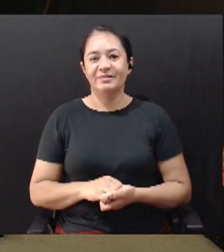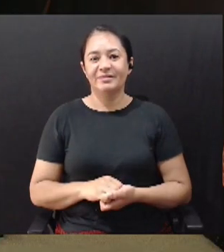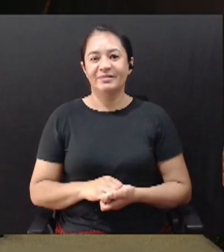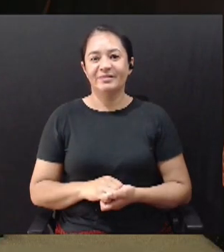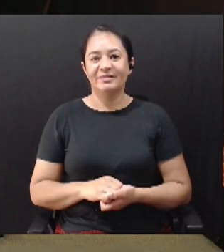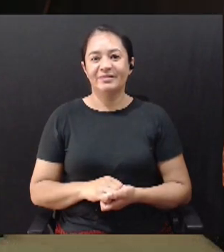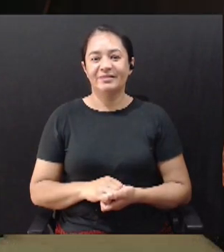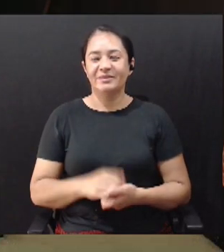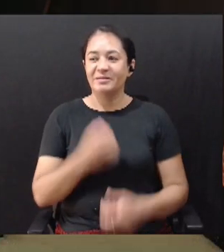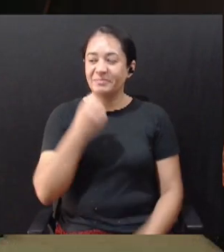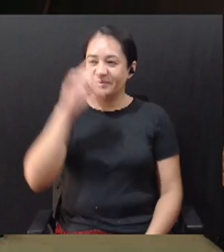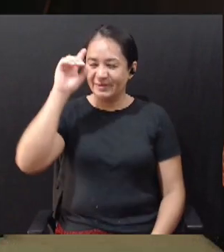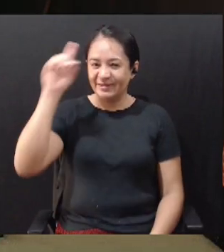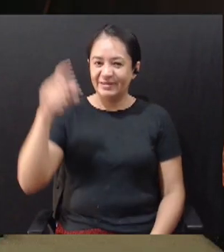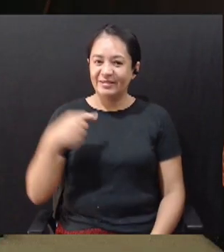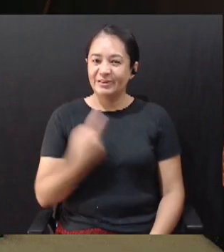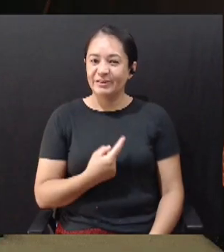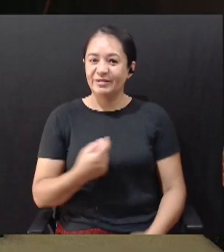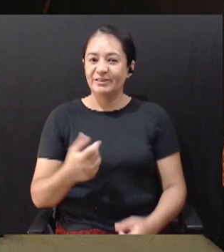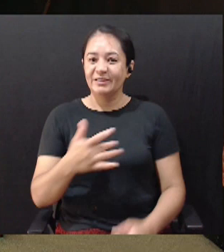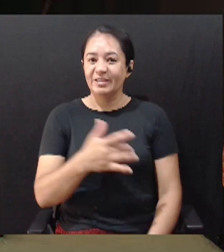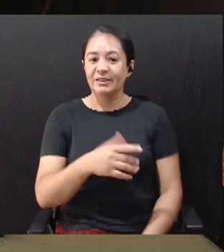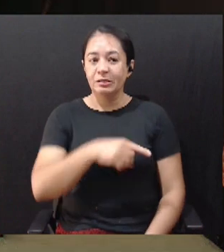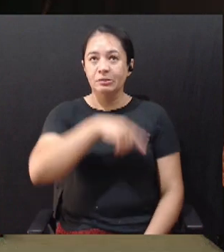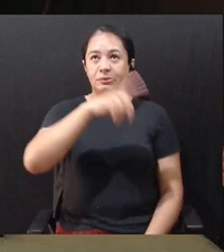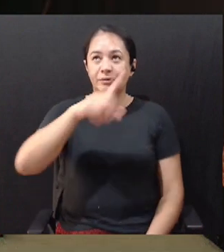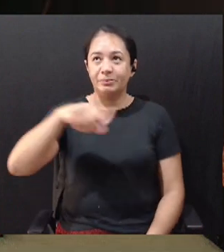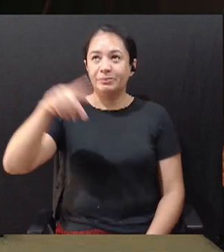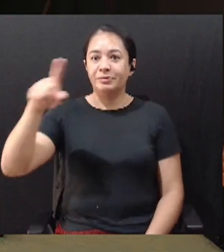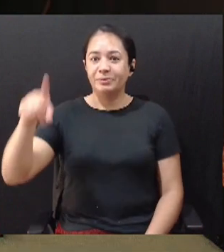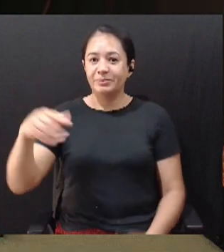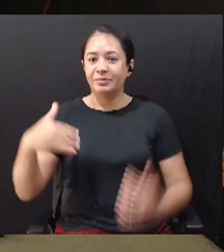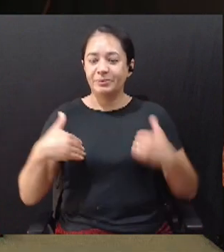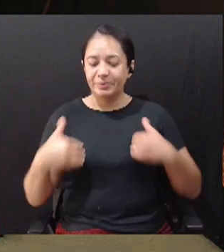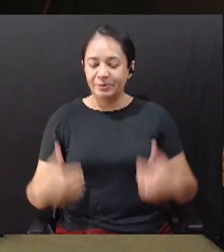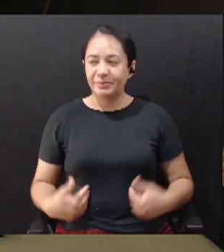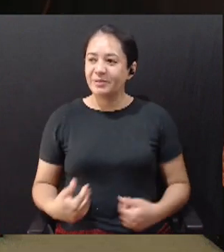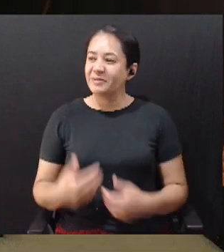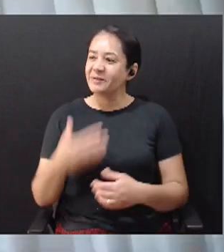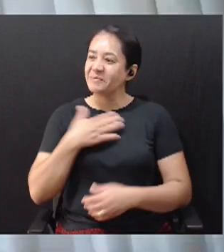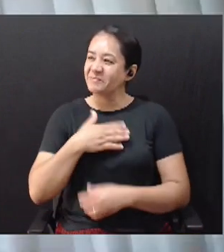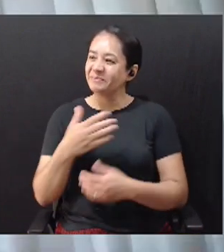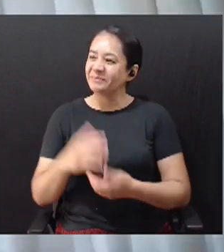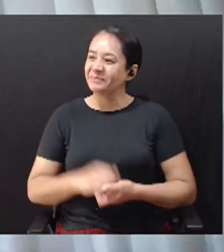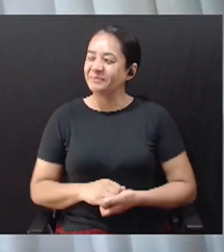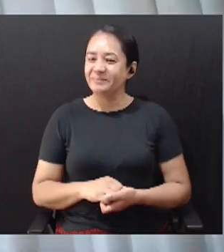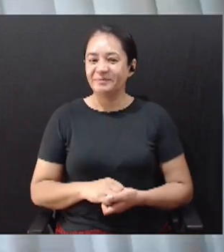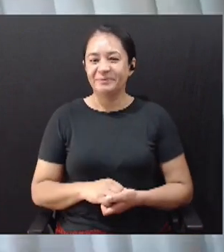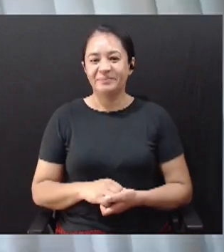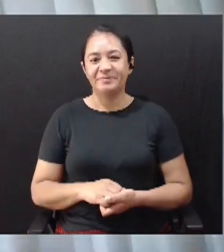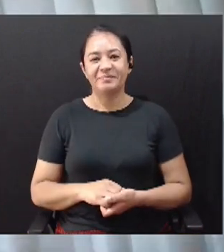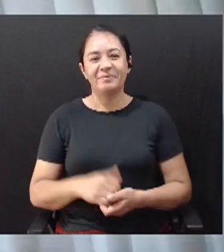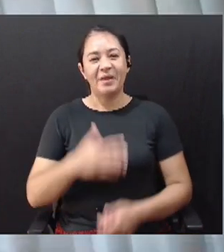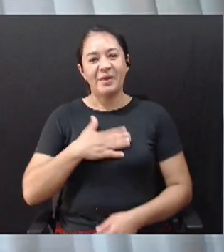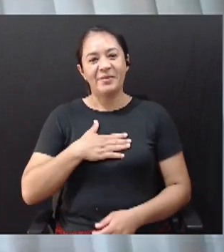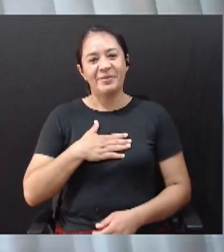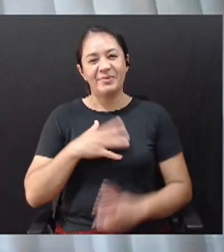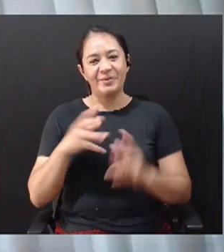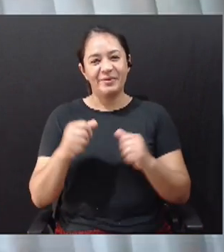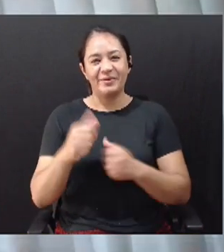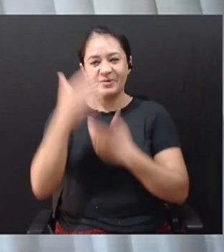dia. Vai falar com a gente sobre essa oscilação de final de semana. Prazer em te receber. Prazer é todo meu. Muito obrigada